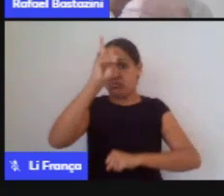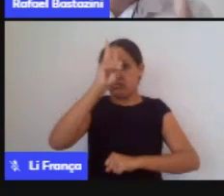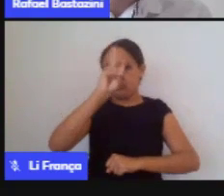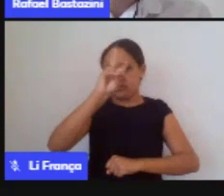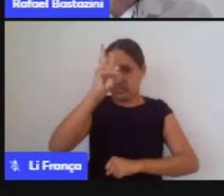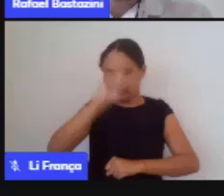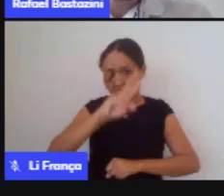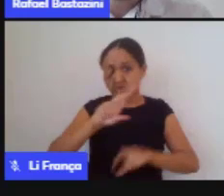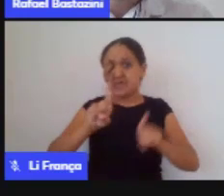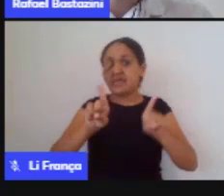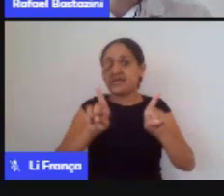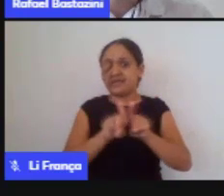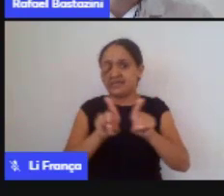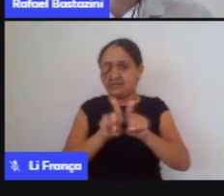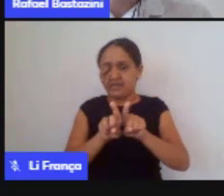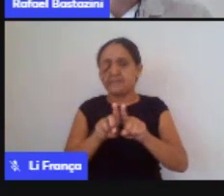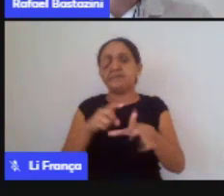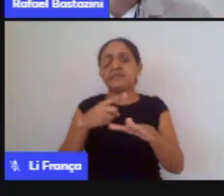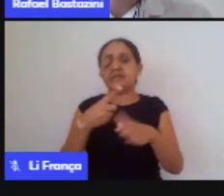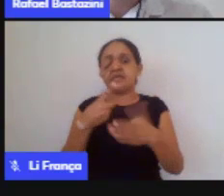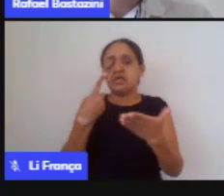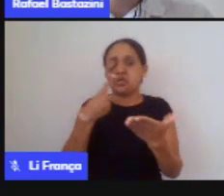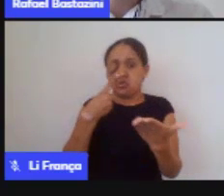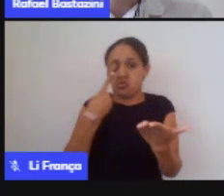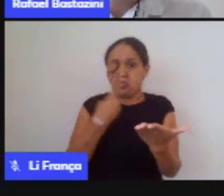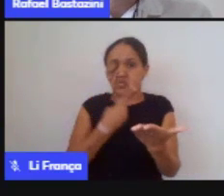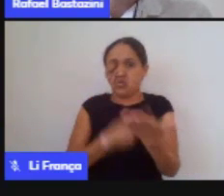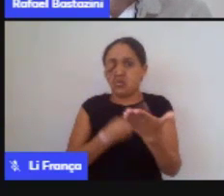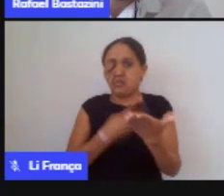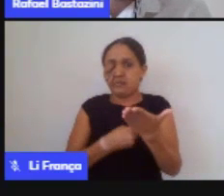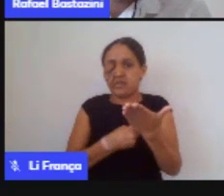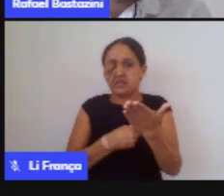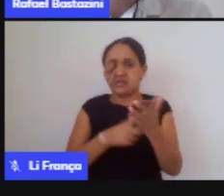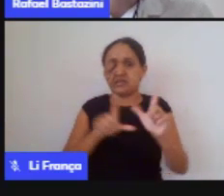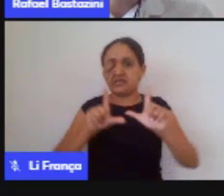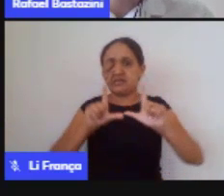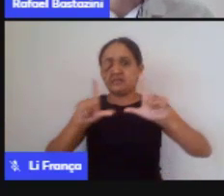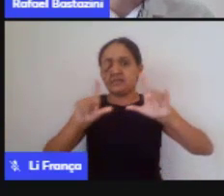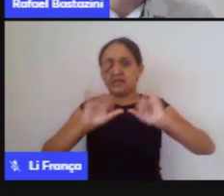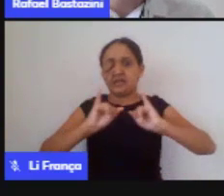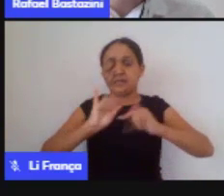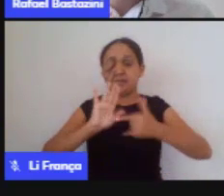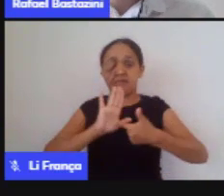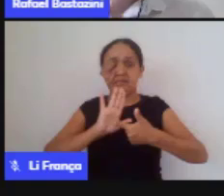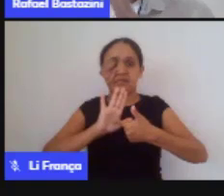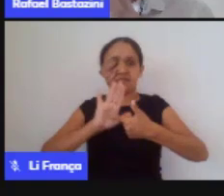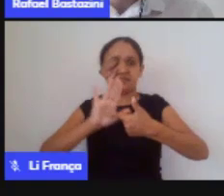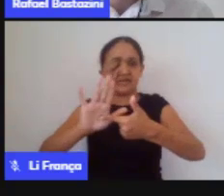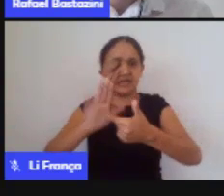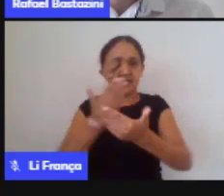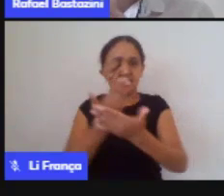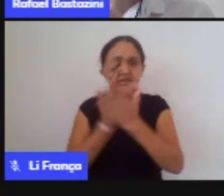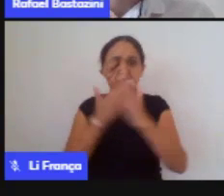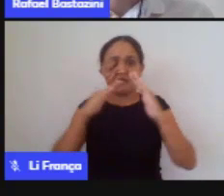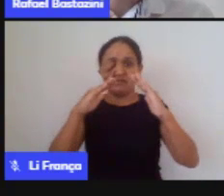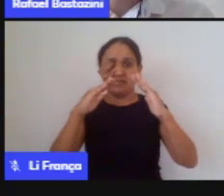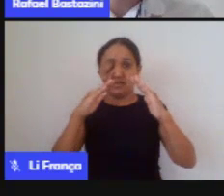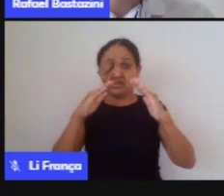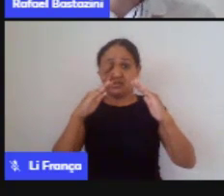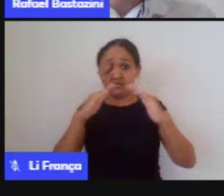gente agenda a disponibilização dessa placa para a escola de vocês. Se